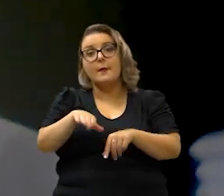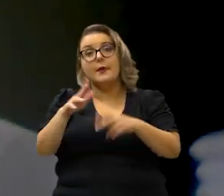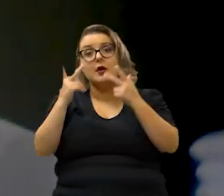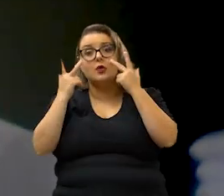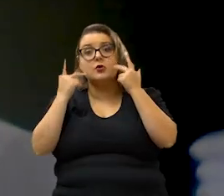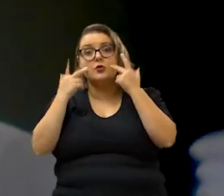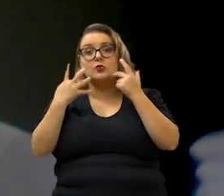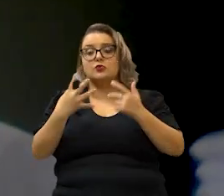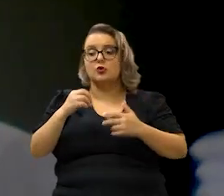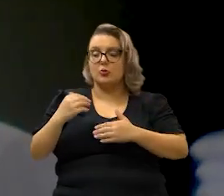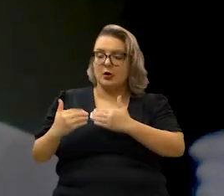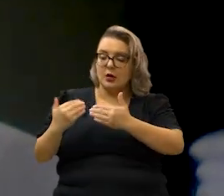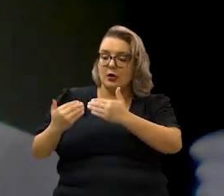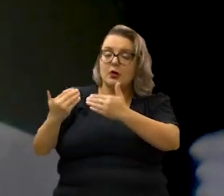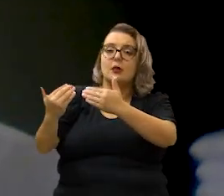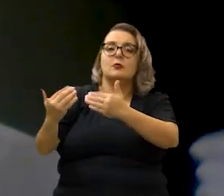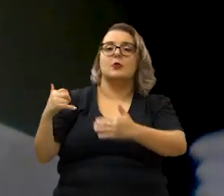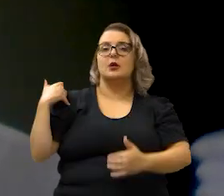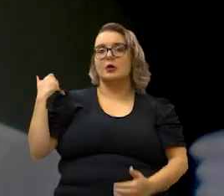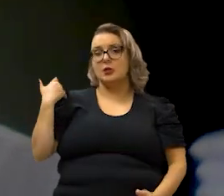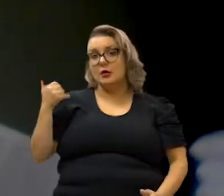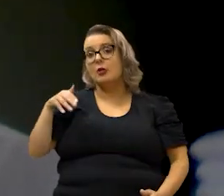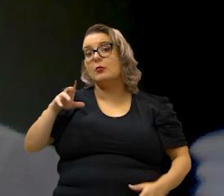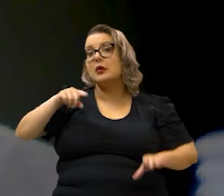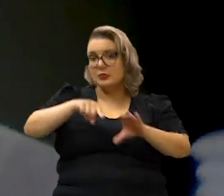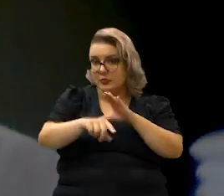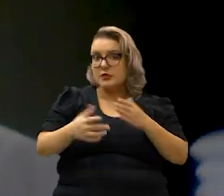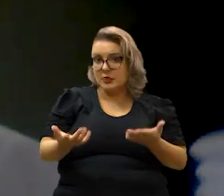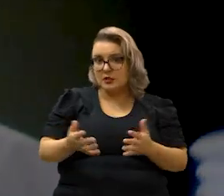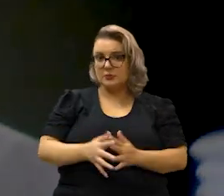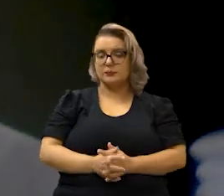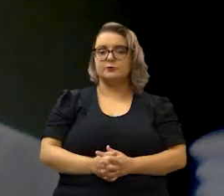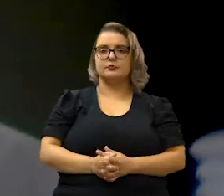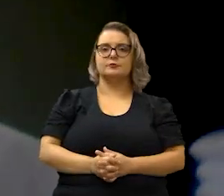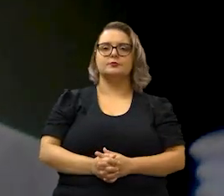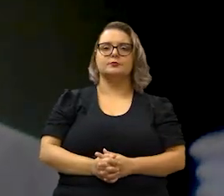que o tempo passa e, portanto, a idade seja mais avançada.